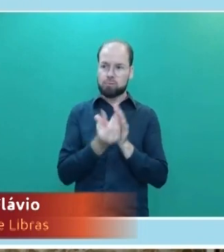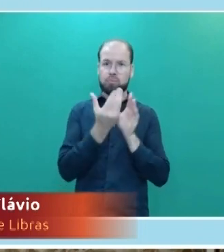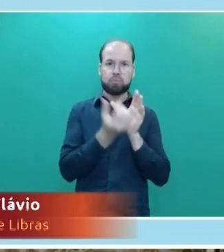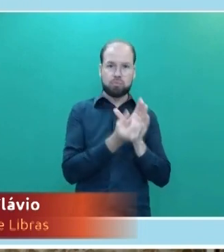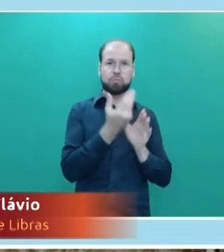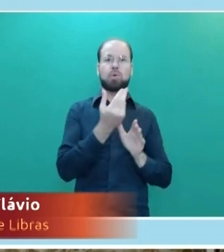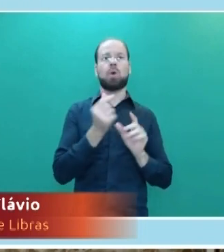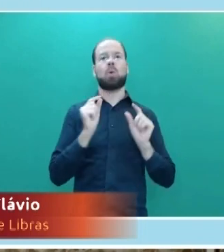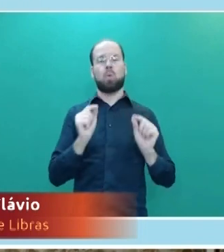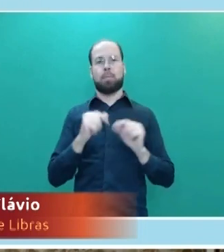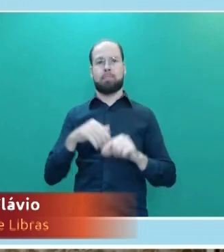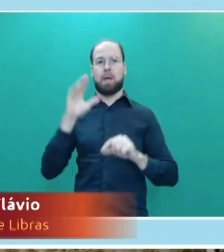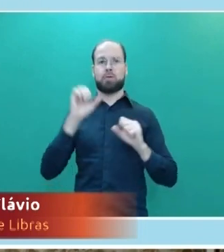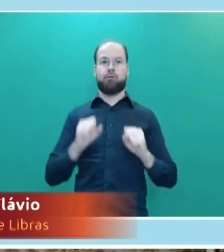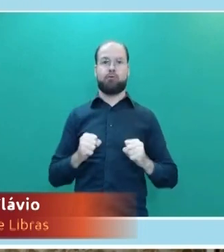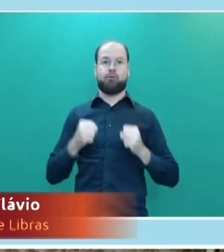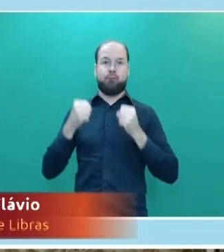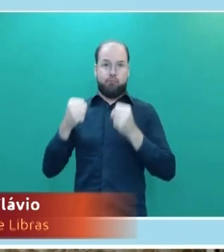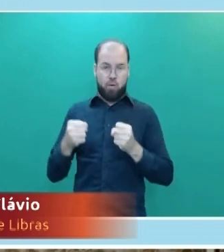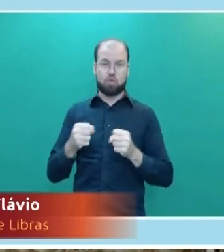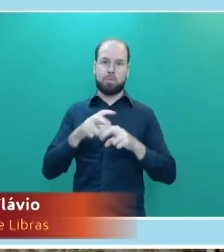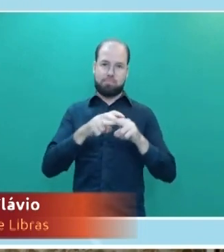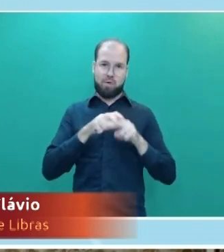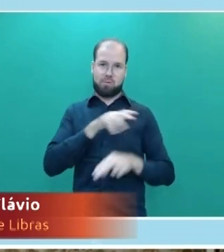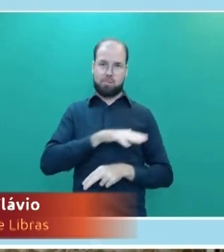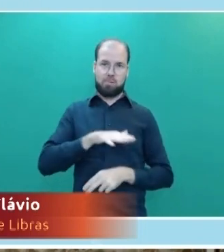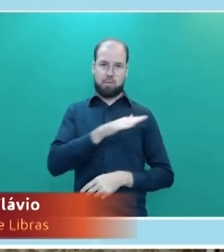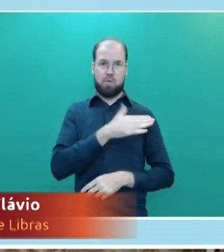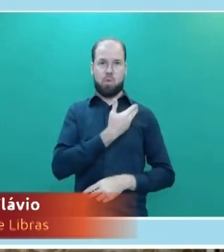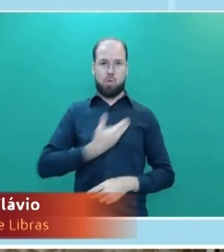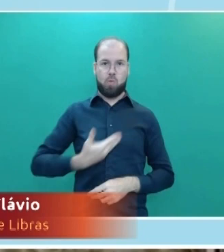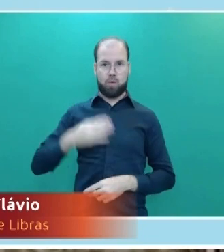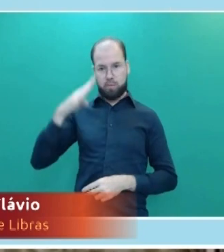força com o bolsonarismo. Dá para fazer essa